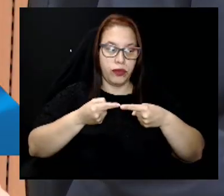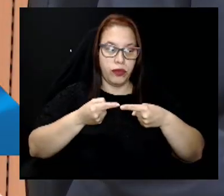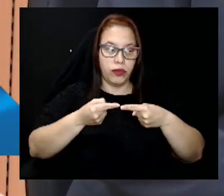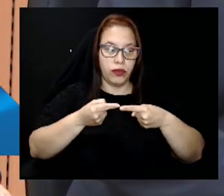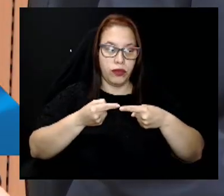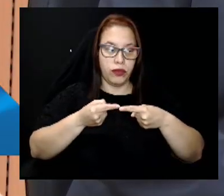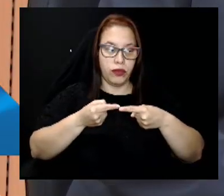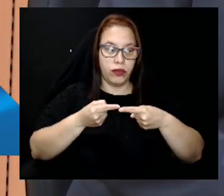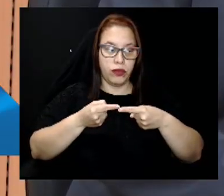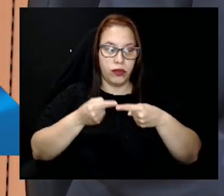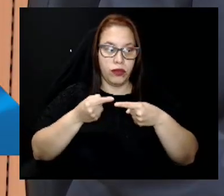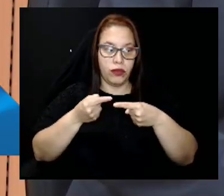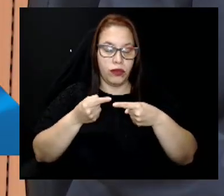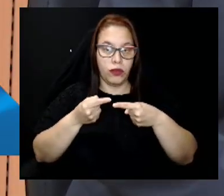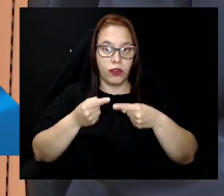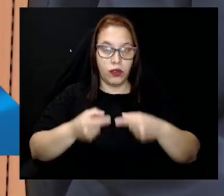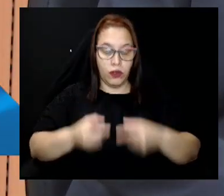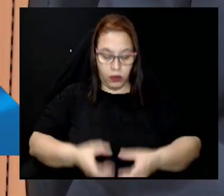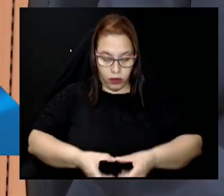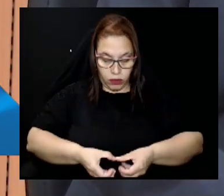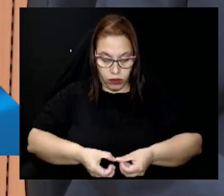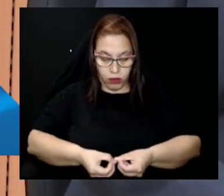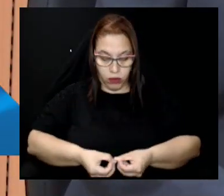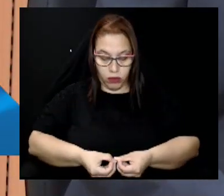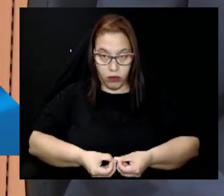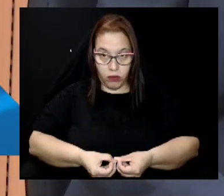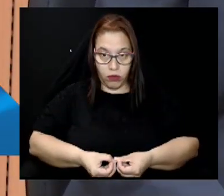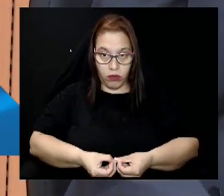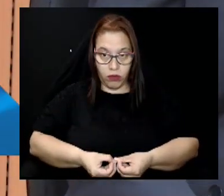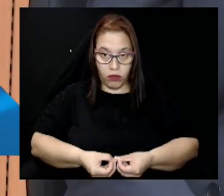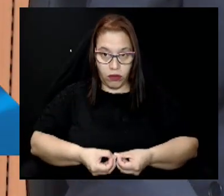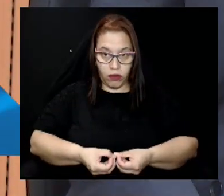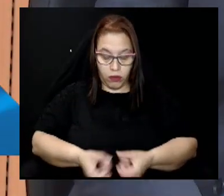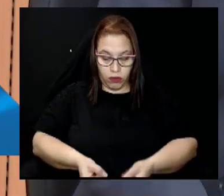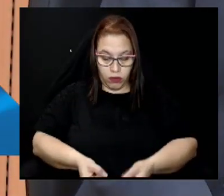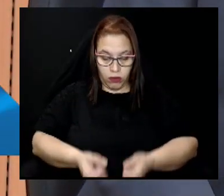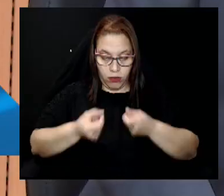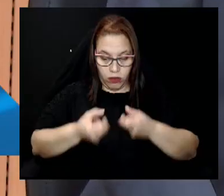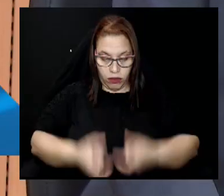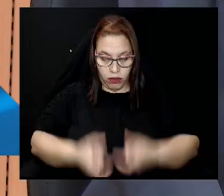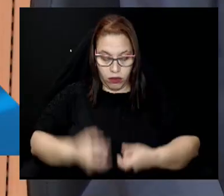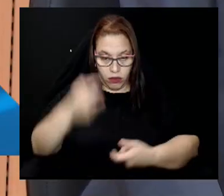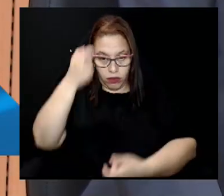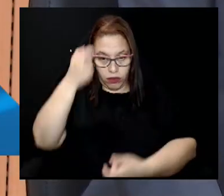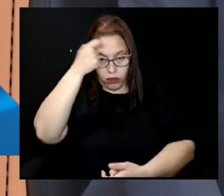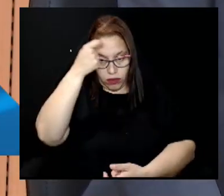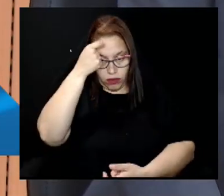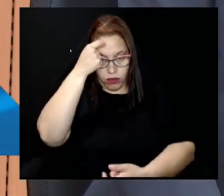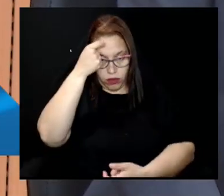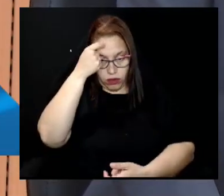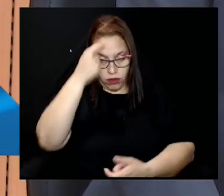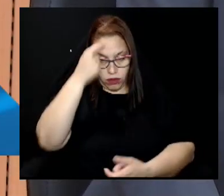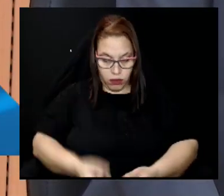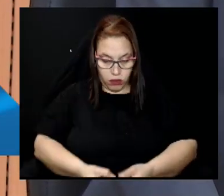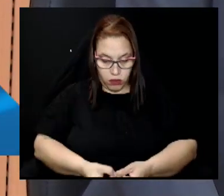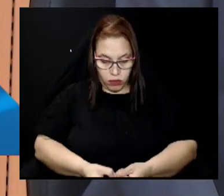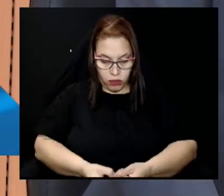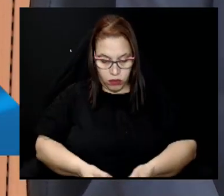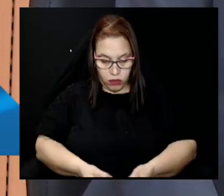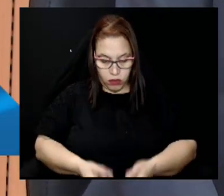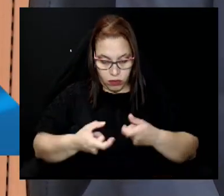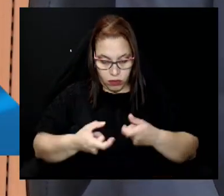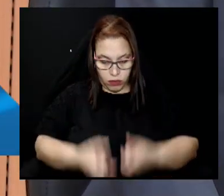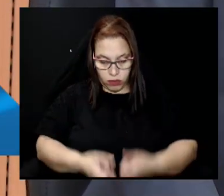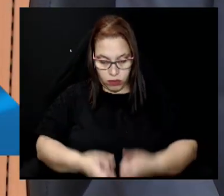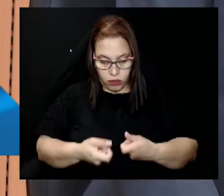o câncer de ovário, né? Então, mês de setembro, que é o mês de conscientização do câncer de ovário. A gente tem aqui